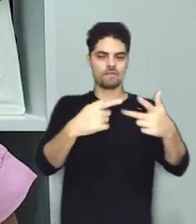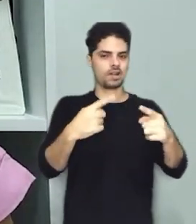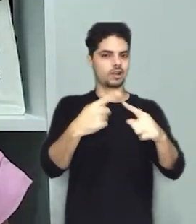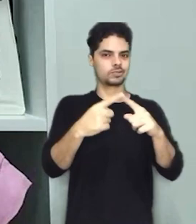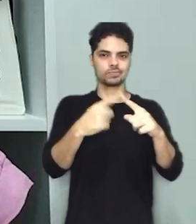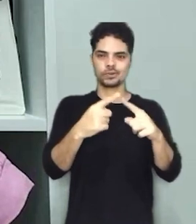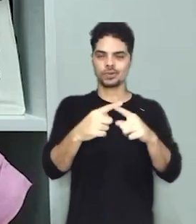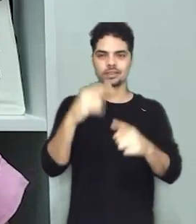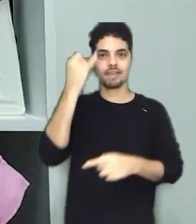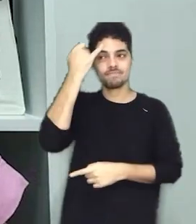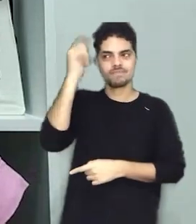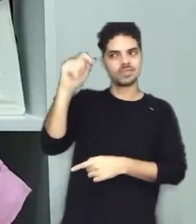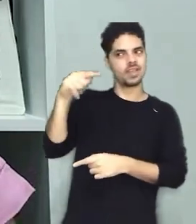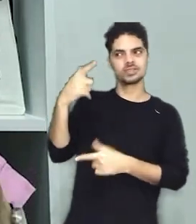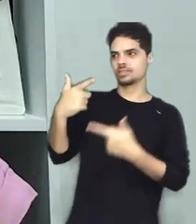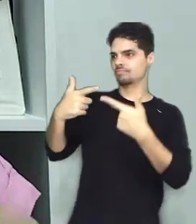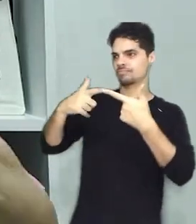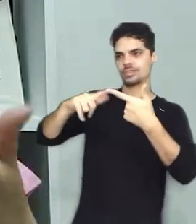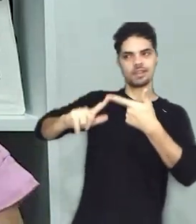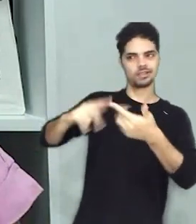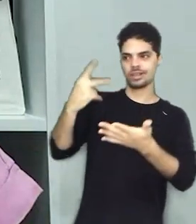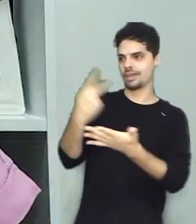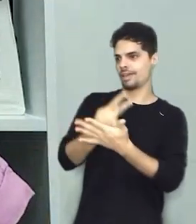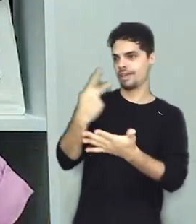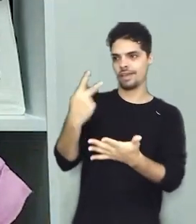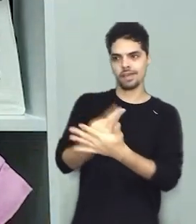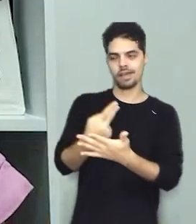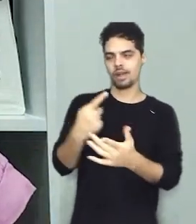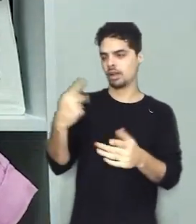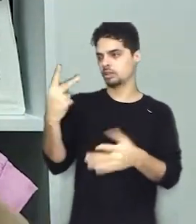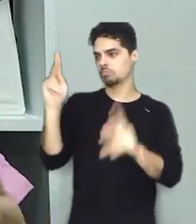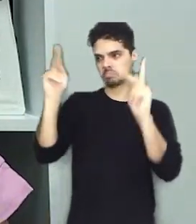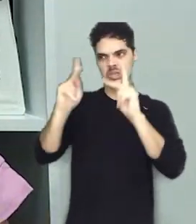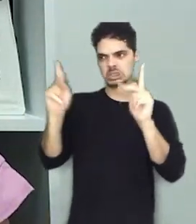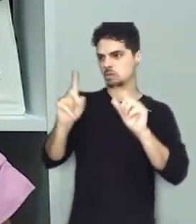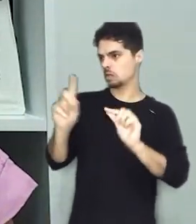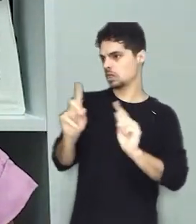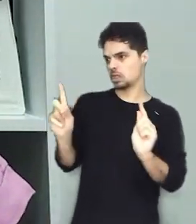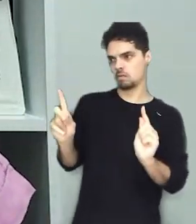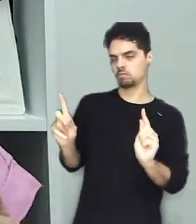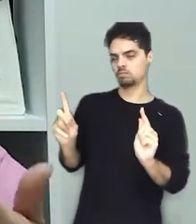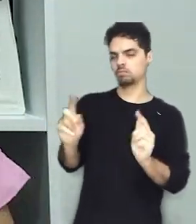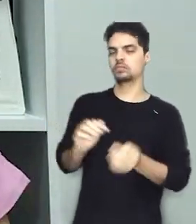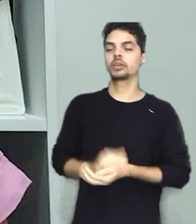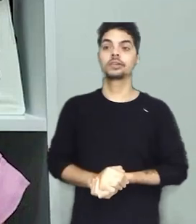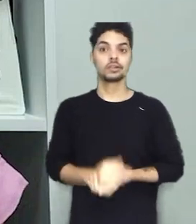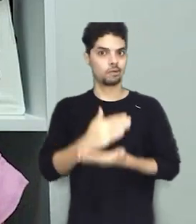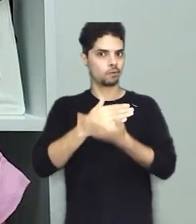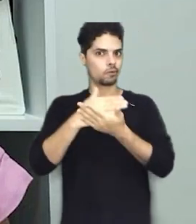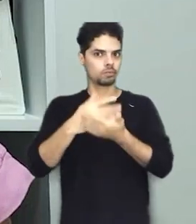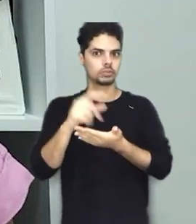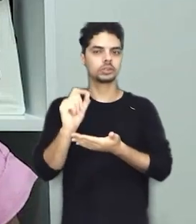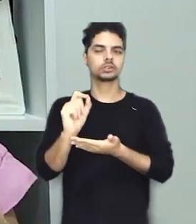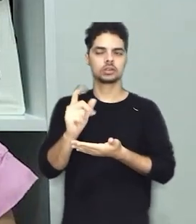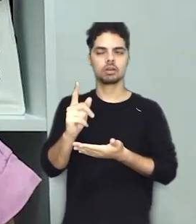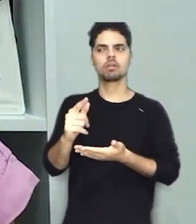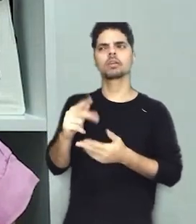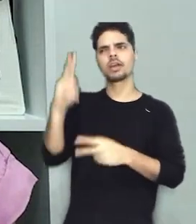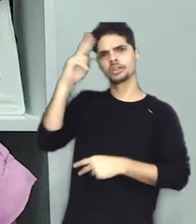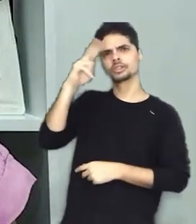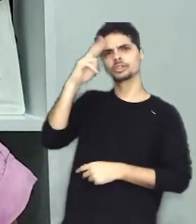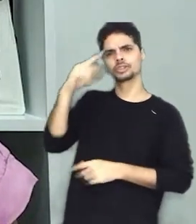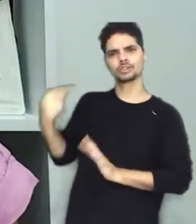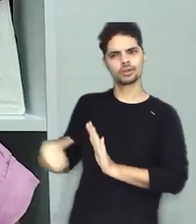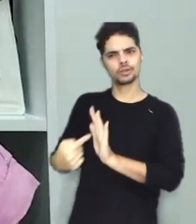que reforçaram essa ideia equivocada de que a nossa independência foi pacífica. Então, a começar